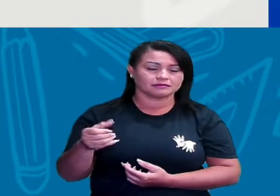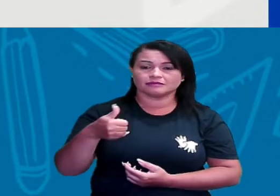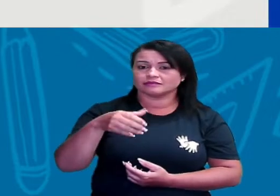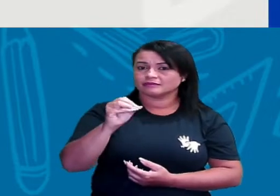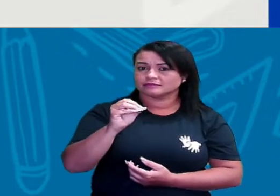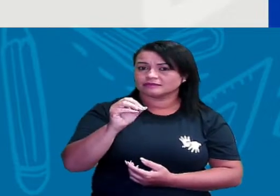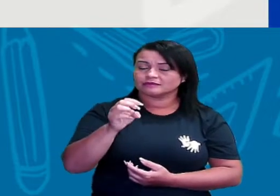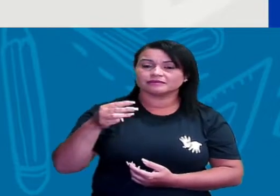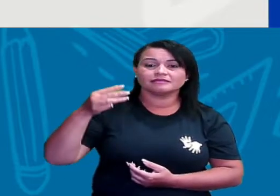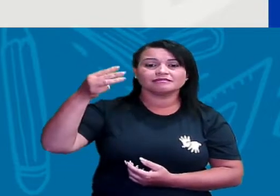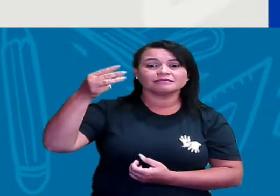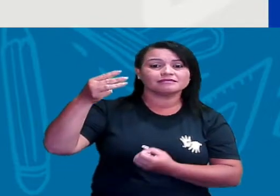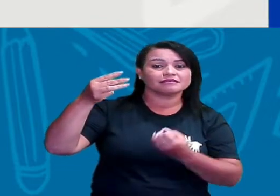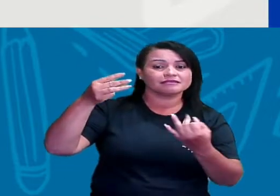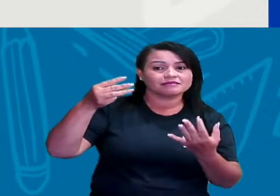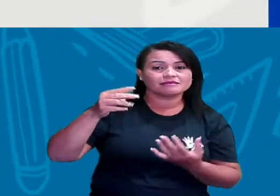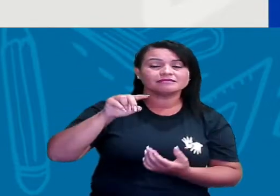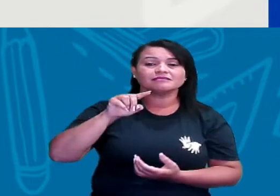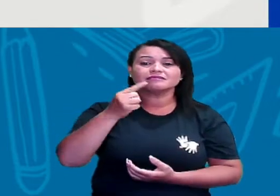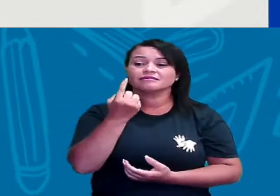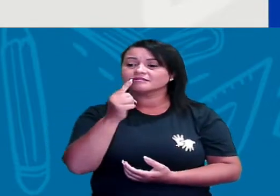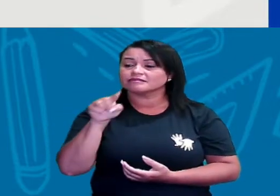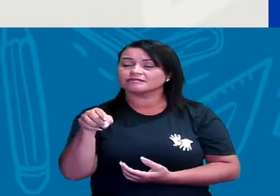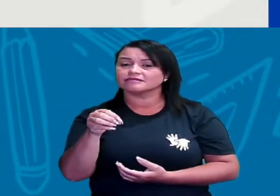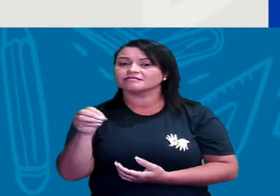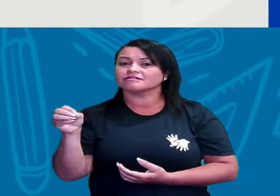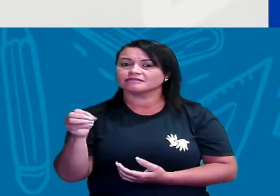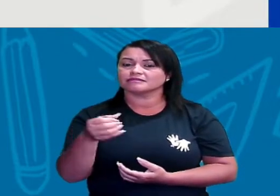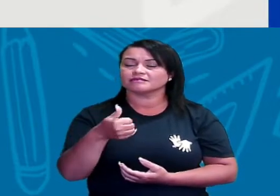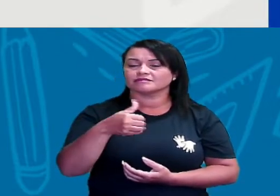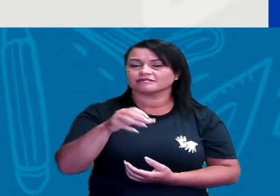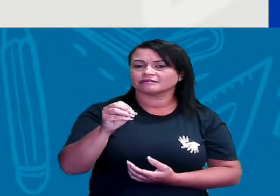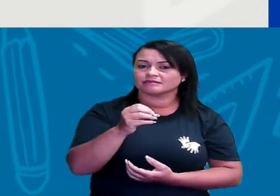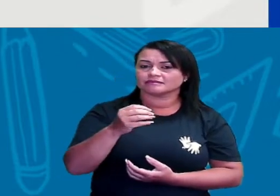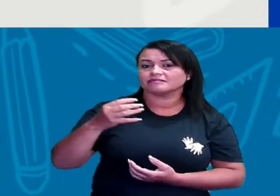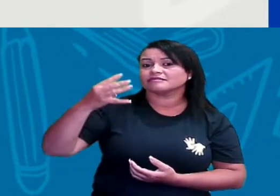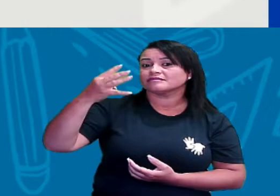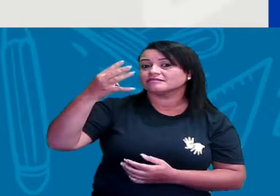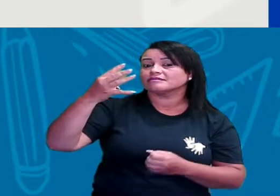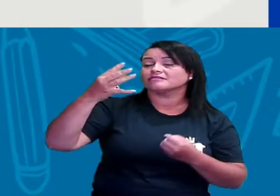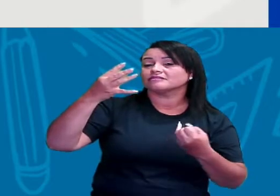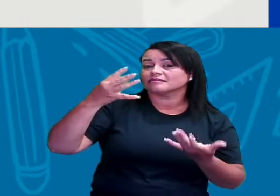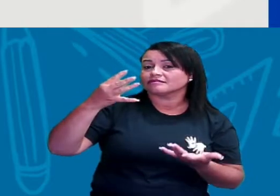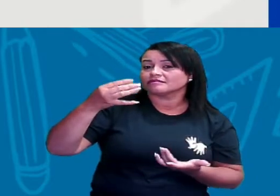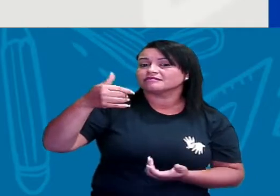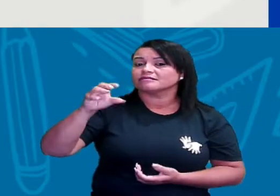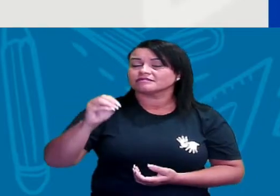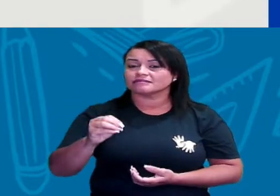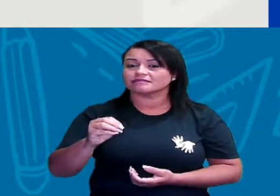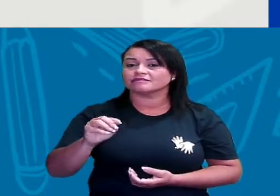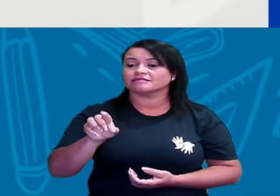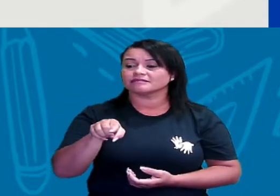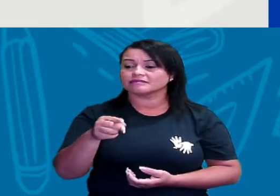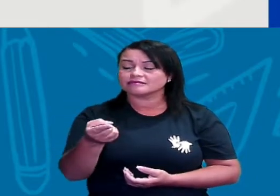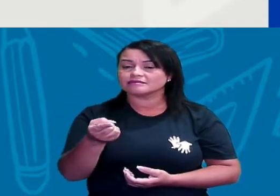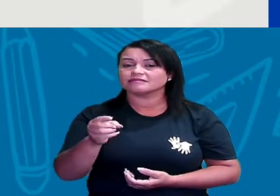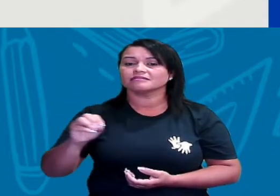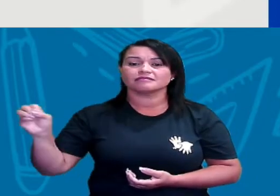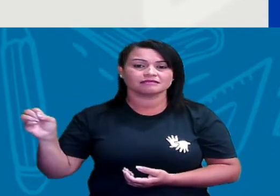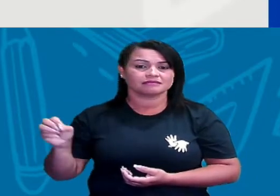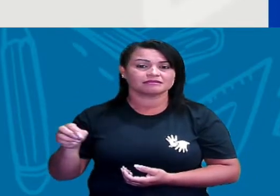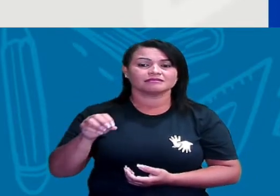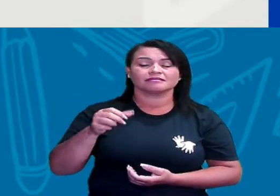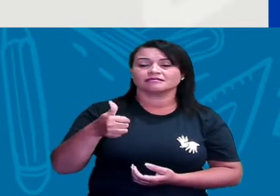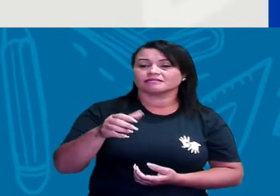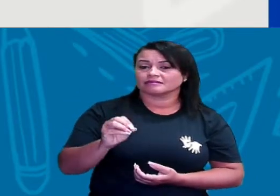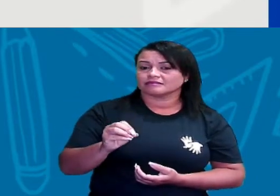elevado a 3 é igual a quanto? 1000, 10 elevado a 4 é igual a quanto? 10.000. 10 elevado a 5 é igual a